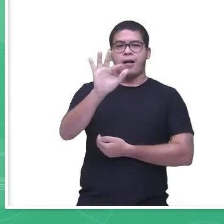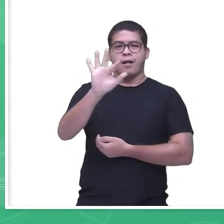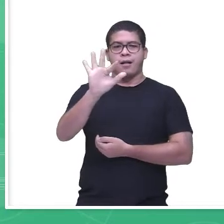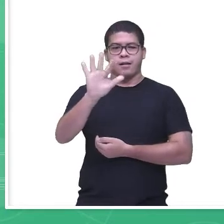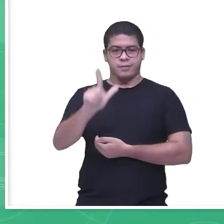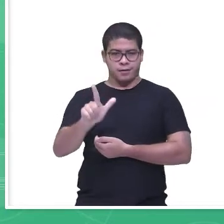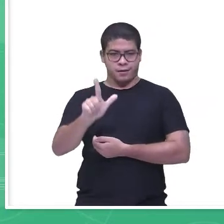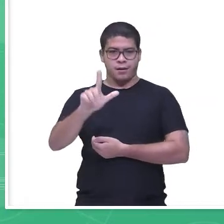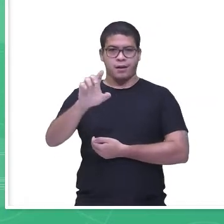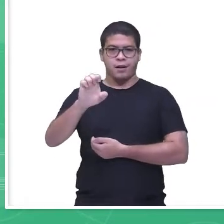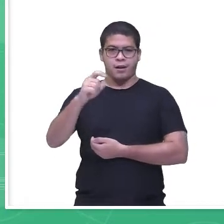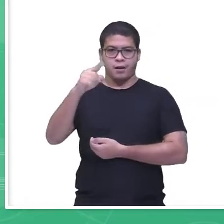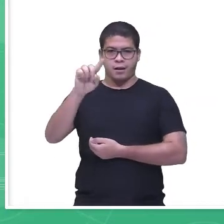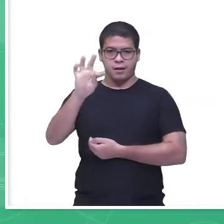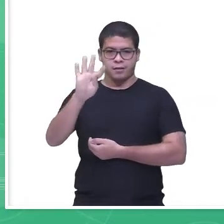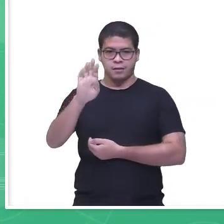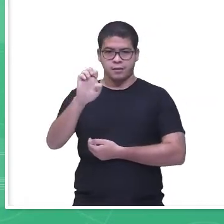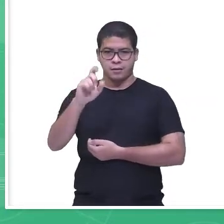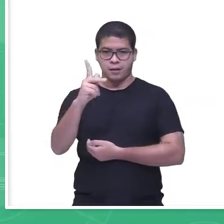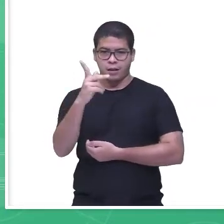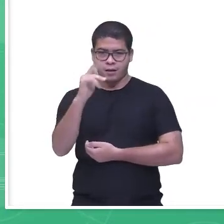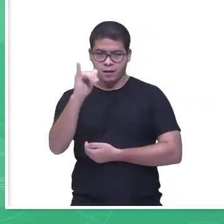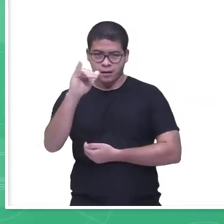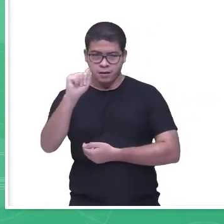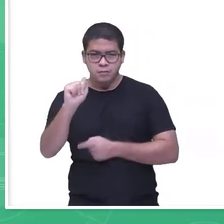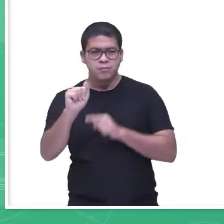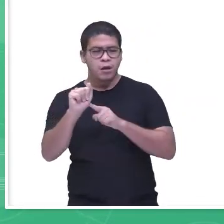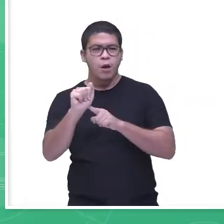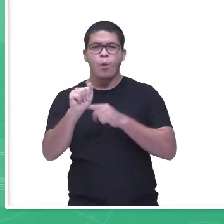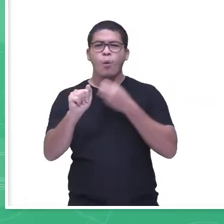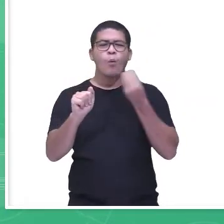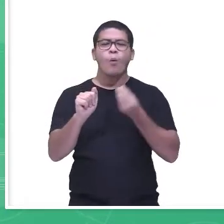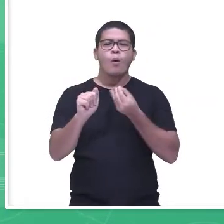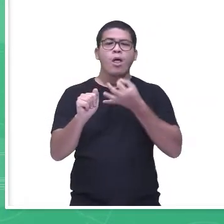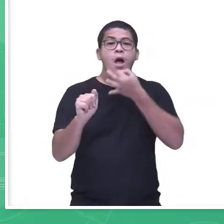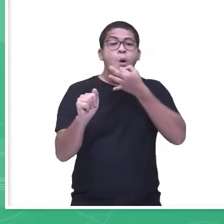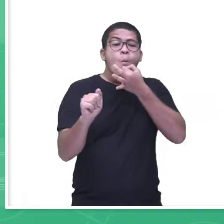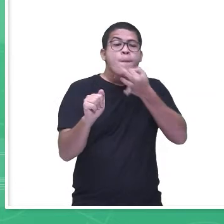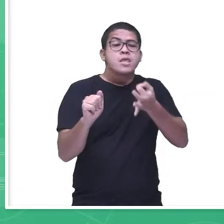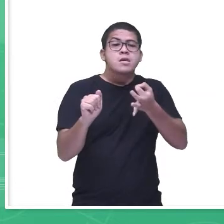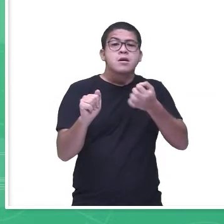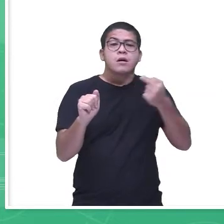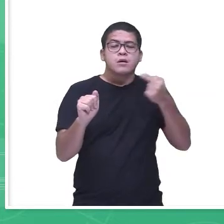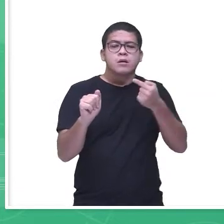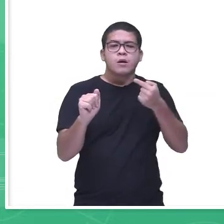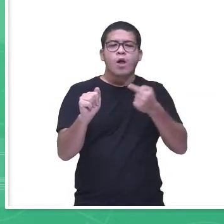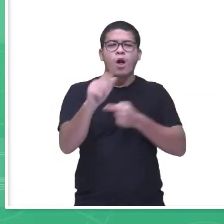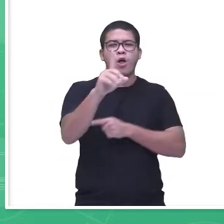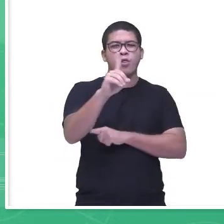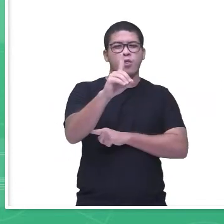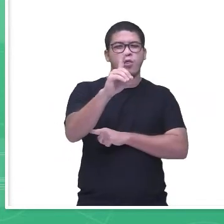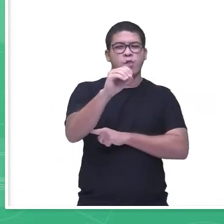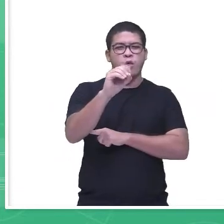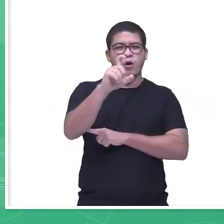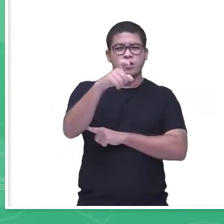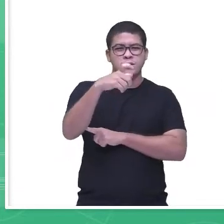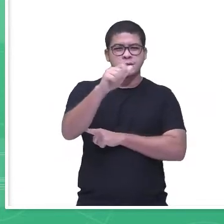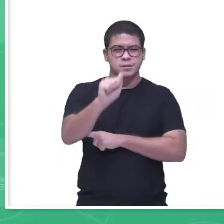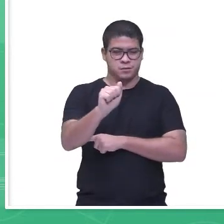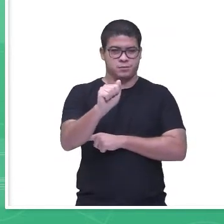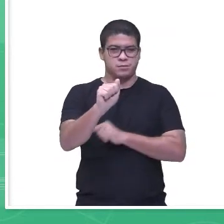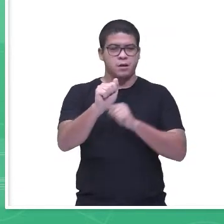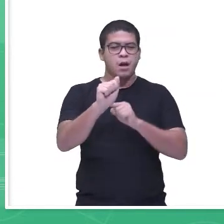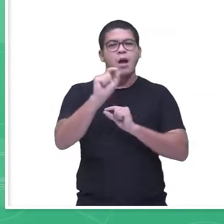para eles era a opinião, aquilo que nós chamamos de doxa. Olha só que interessante isso daí.